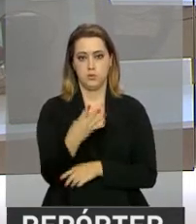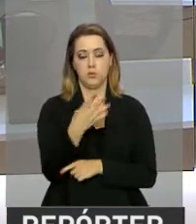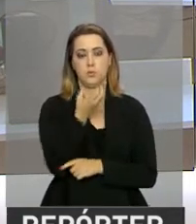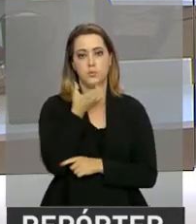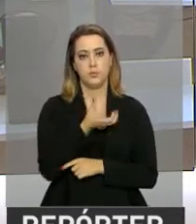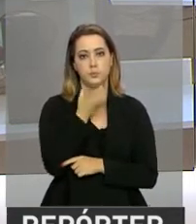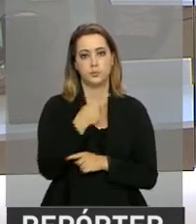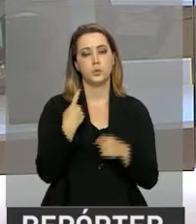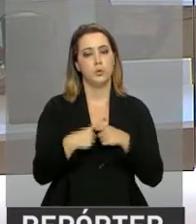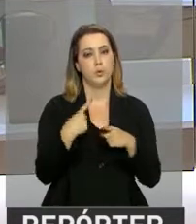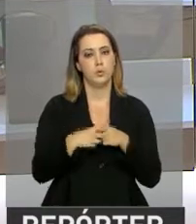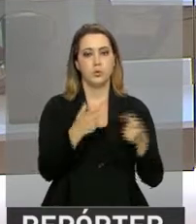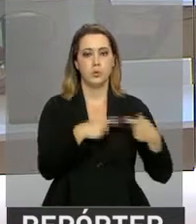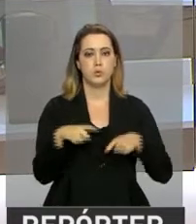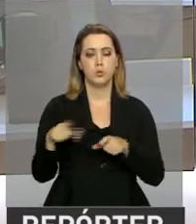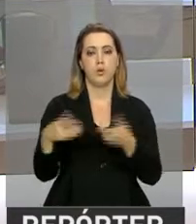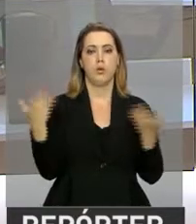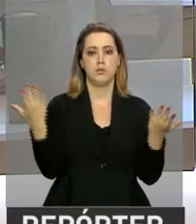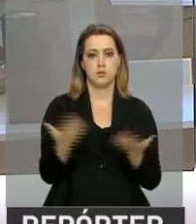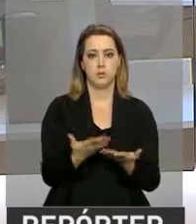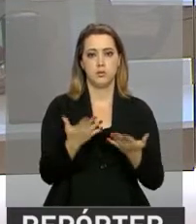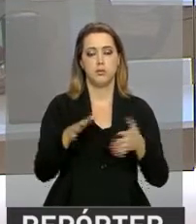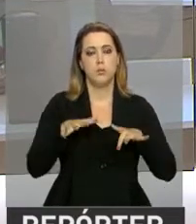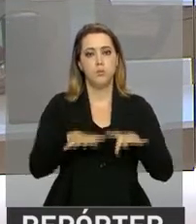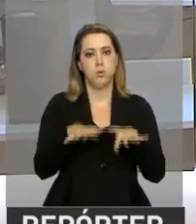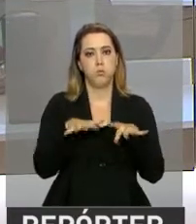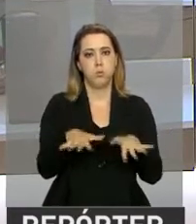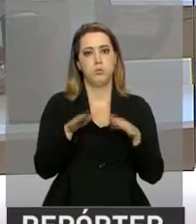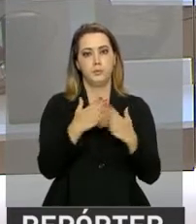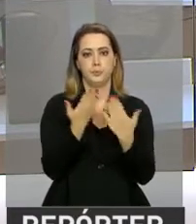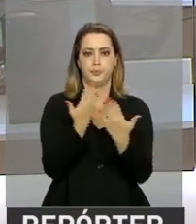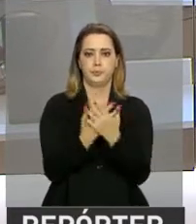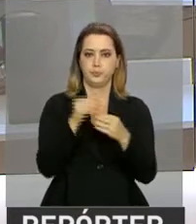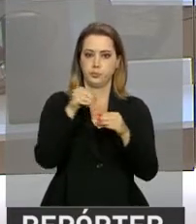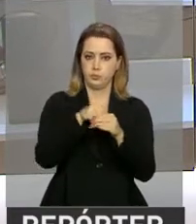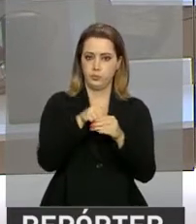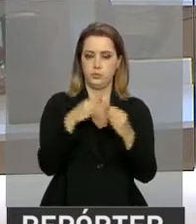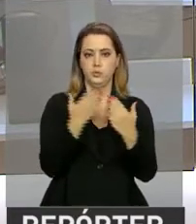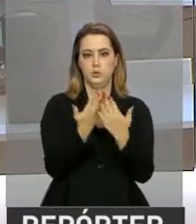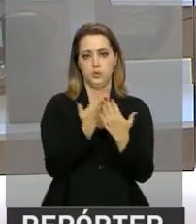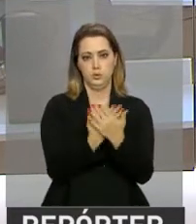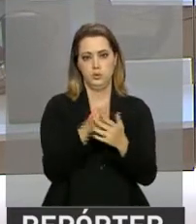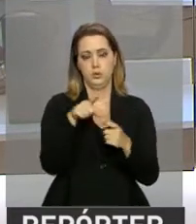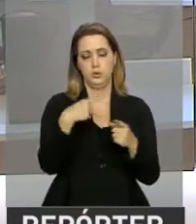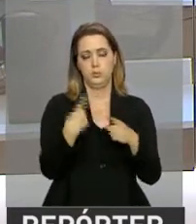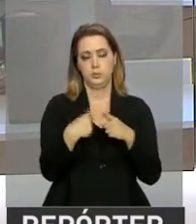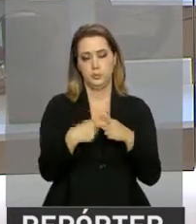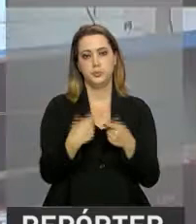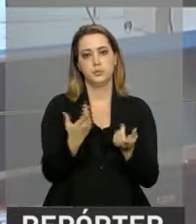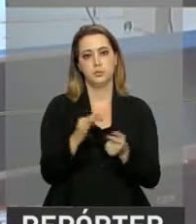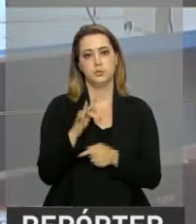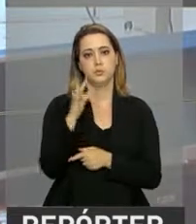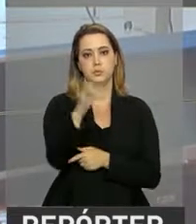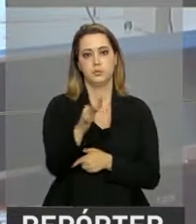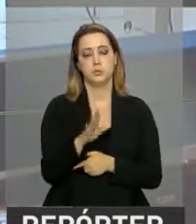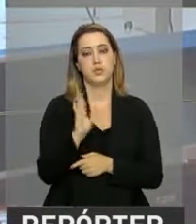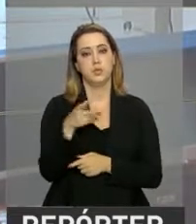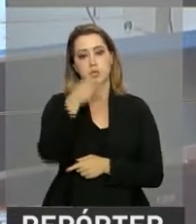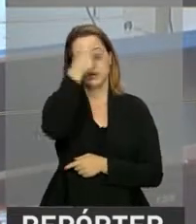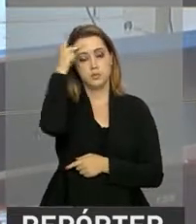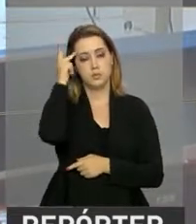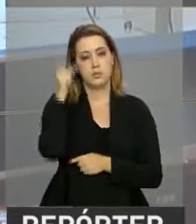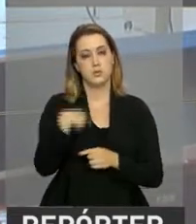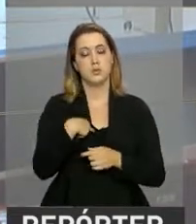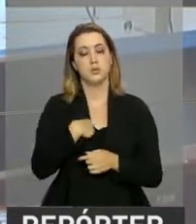dezembro isso porque os locais onde eles fariam as provas então foram ocupadas por manifestantes por isso esse adiamento já para as